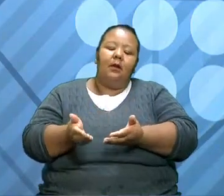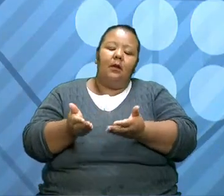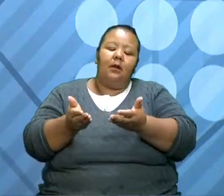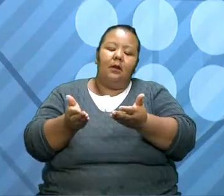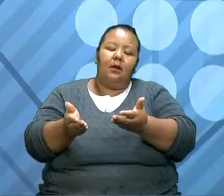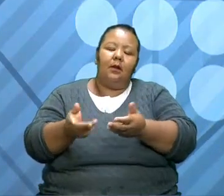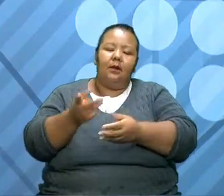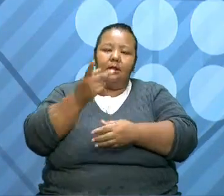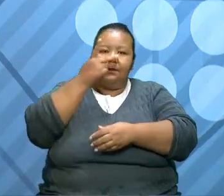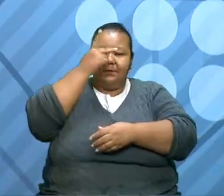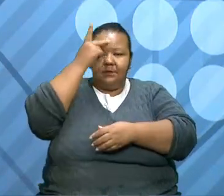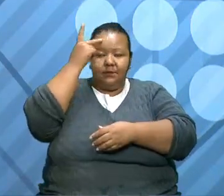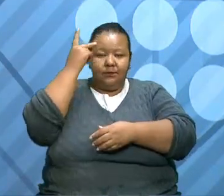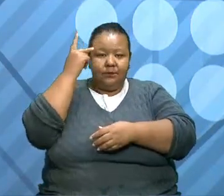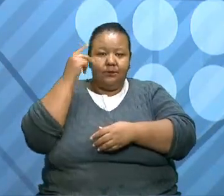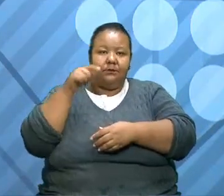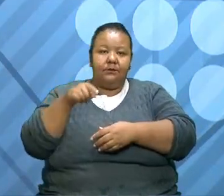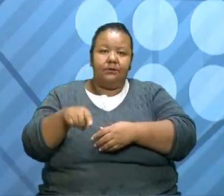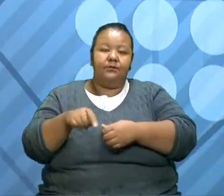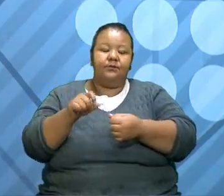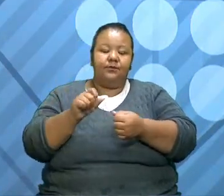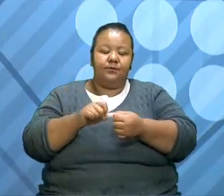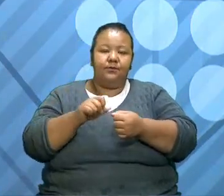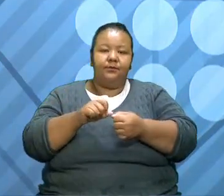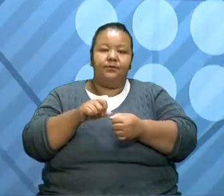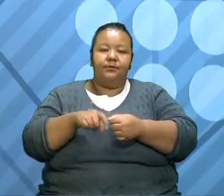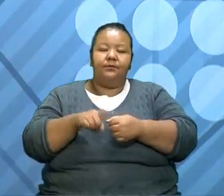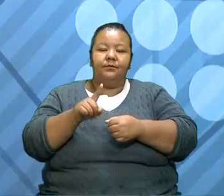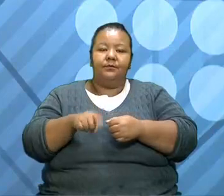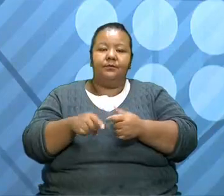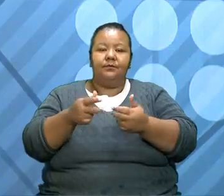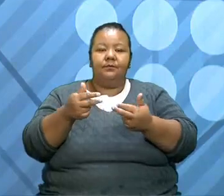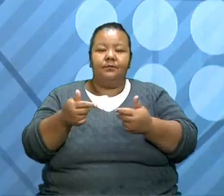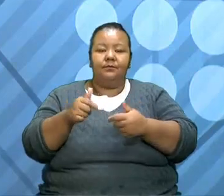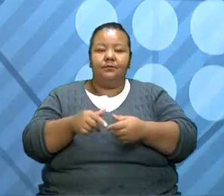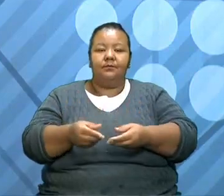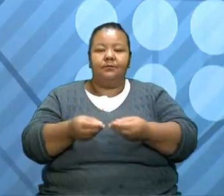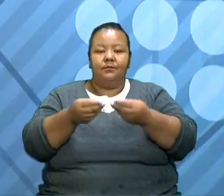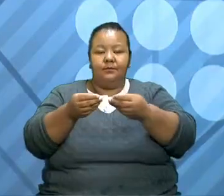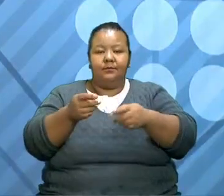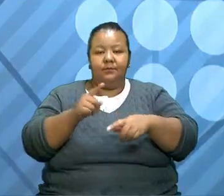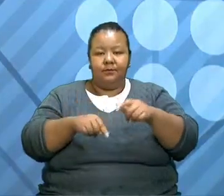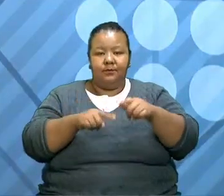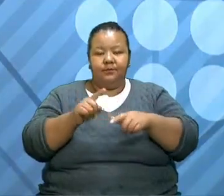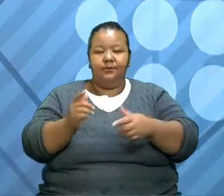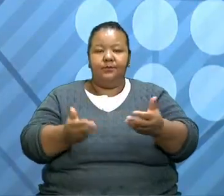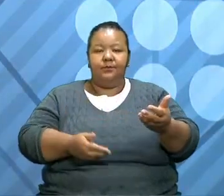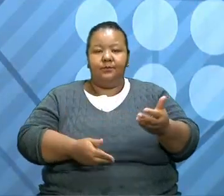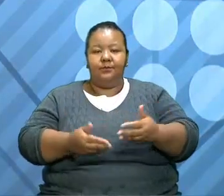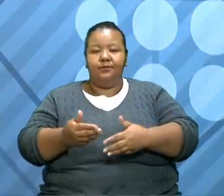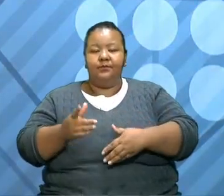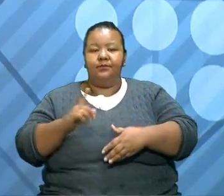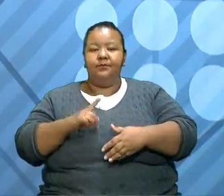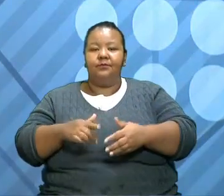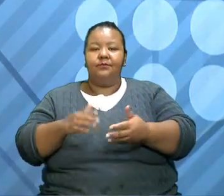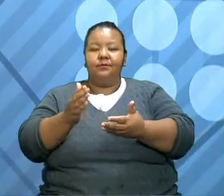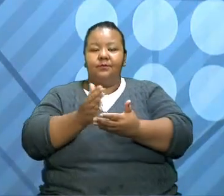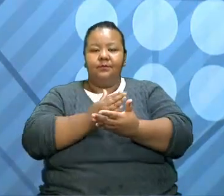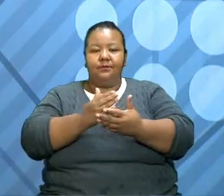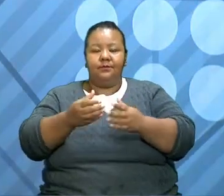criar motivos para que elas executem as ações para entregar aquele produto e serviço. E aí nós temos